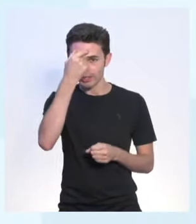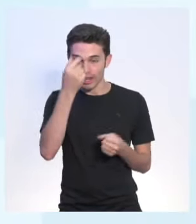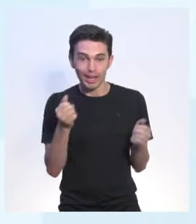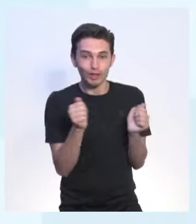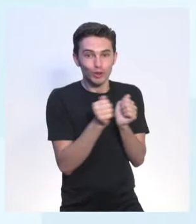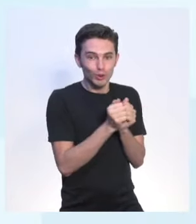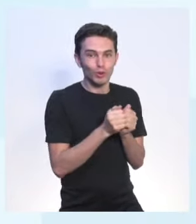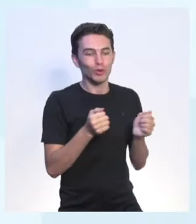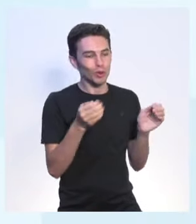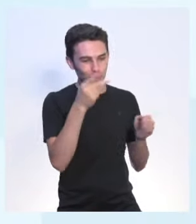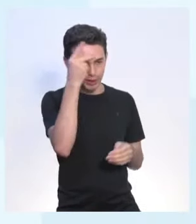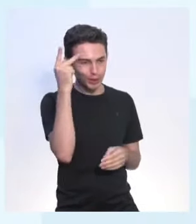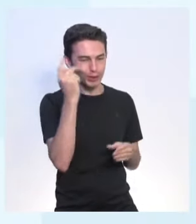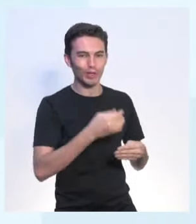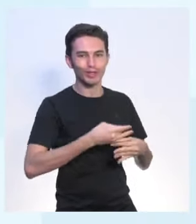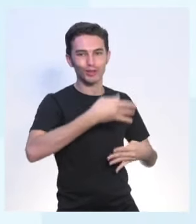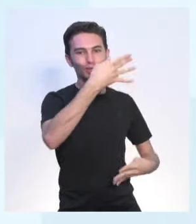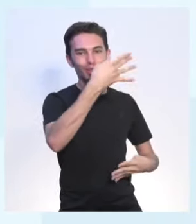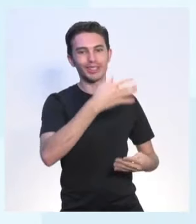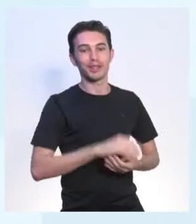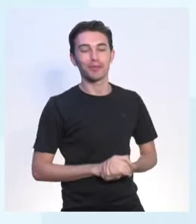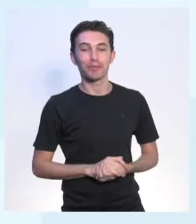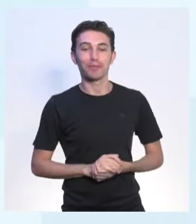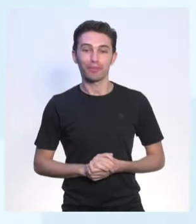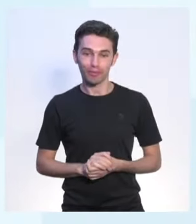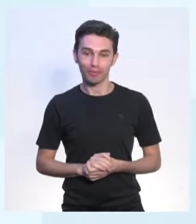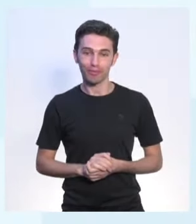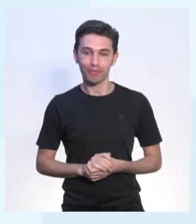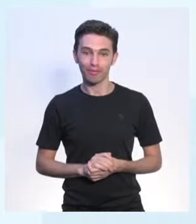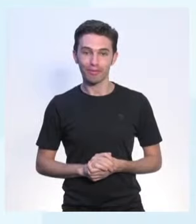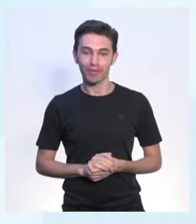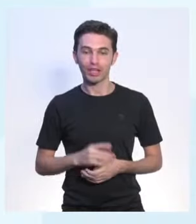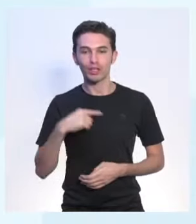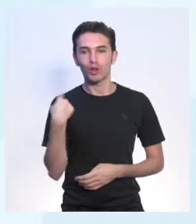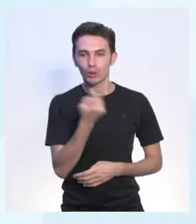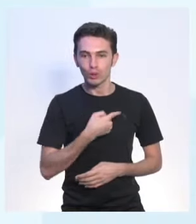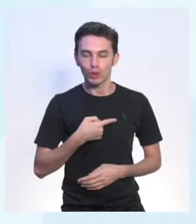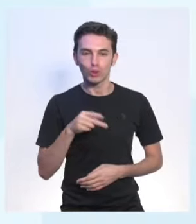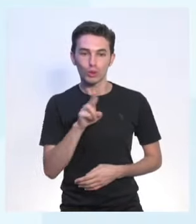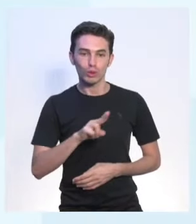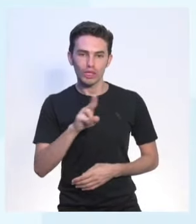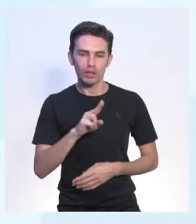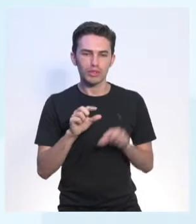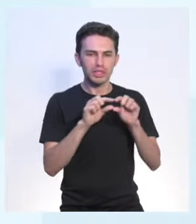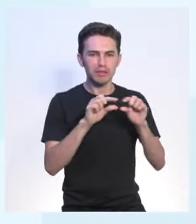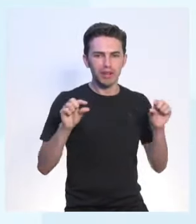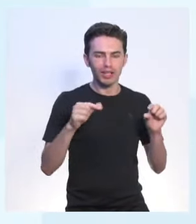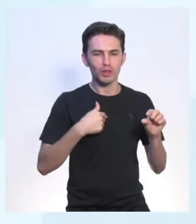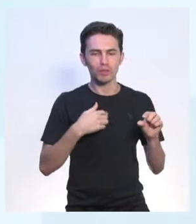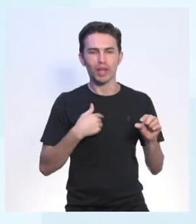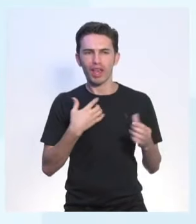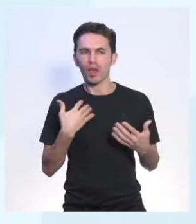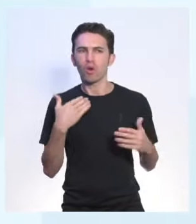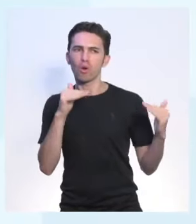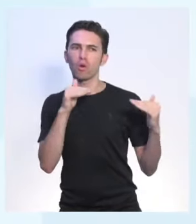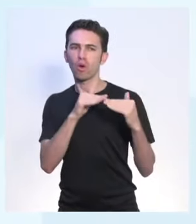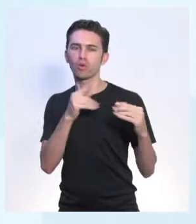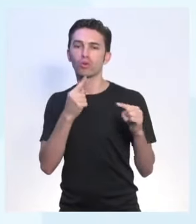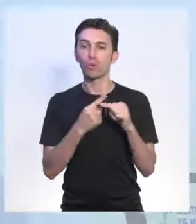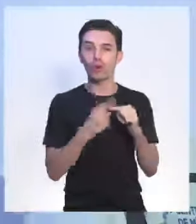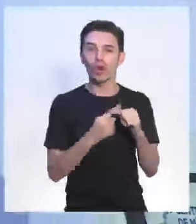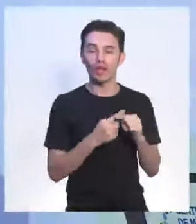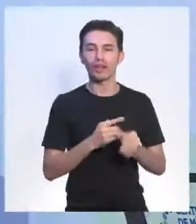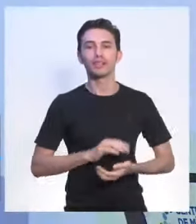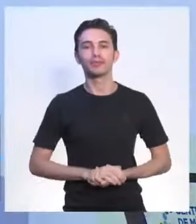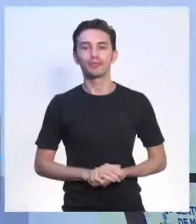We used expressions like I agree with, because... Nós usamos expressões como eu concordo, porque... Exato,